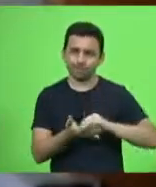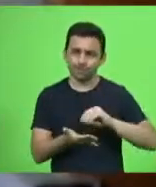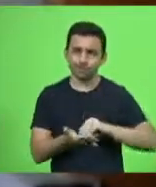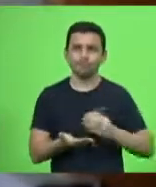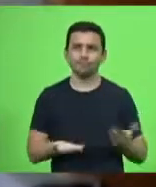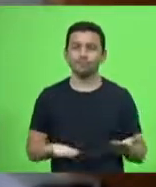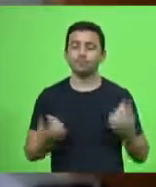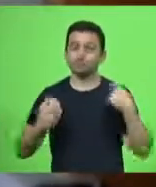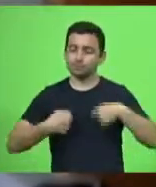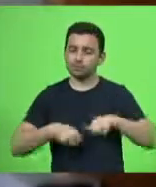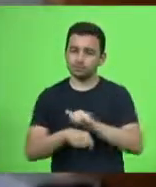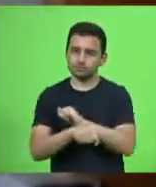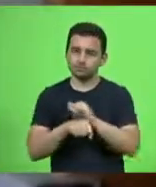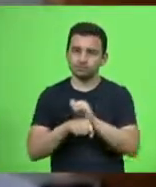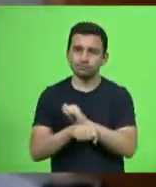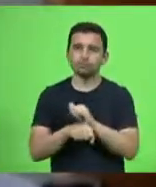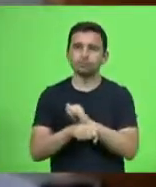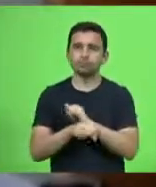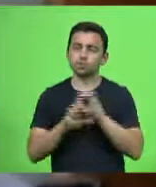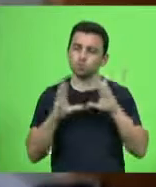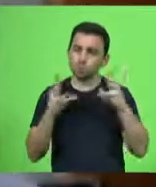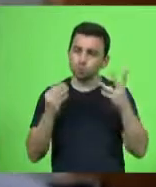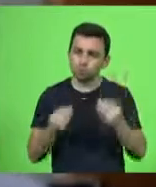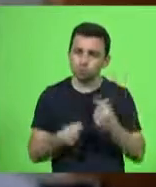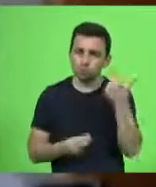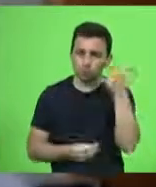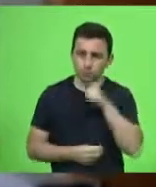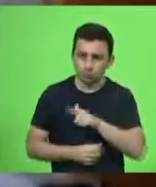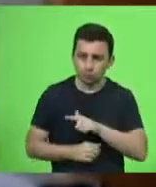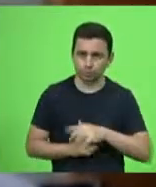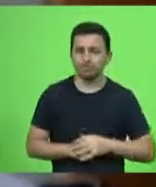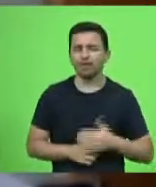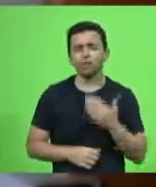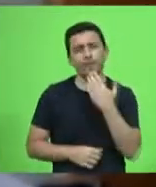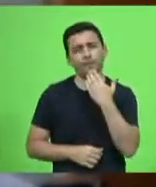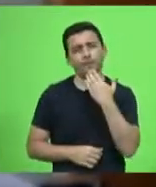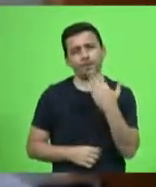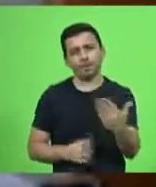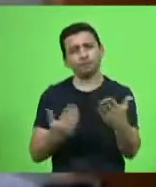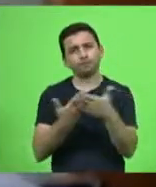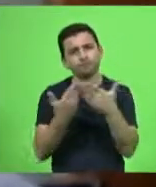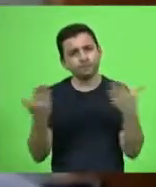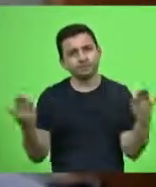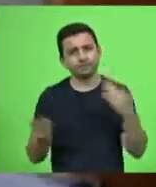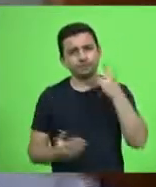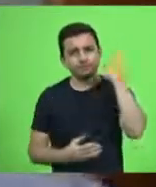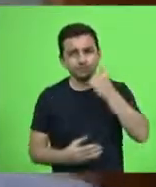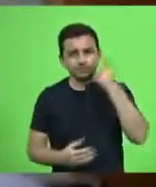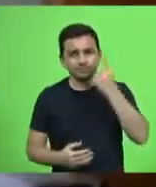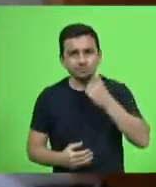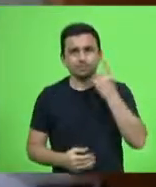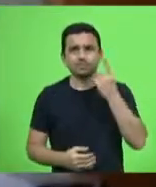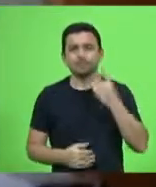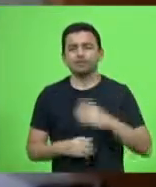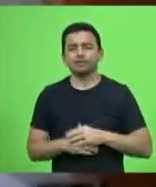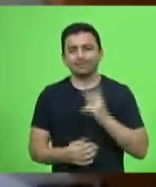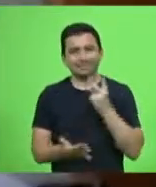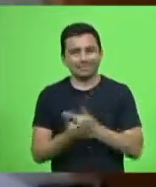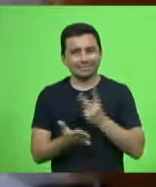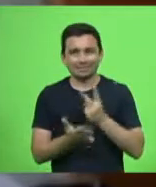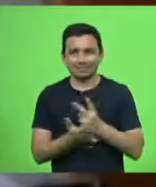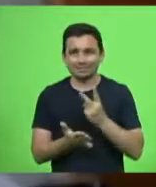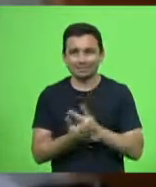de planejamento para que isso aconteça. Esse é um apelo que eu faço a vossas excelências, é um apelo que eu tenho feito também